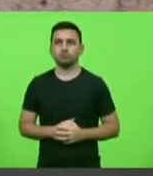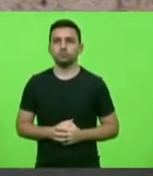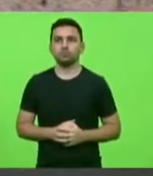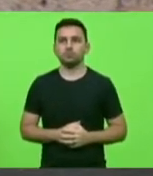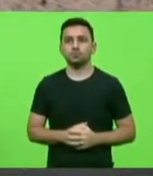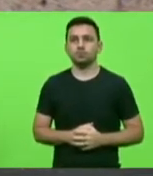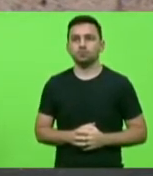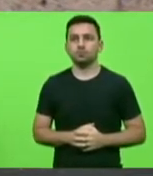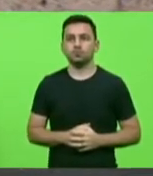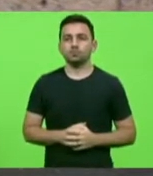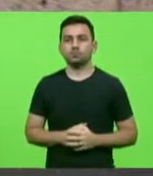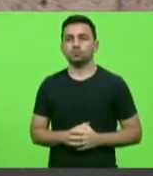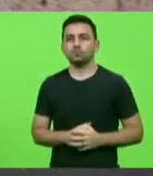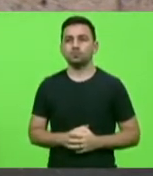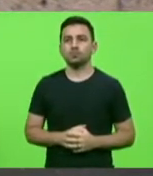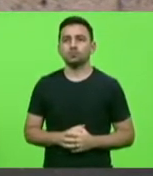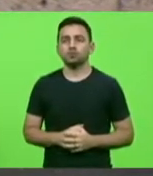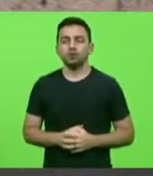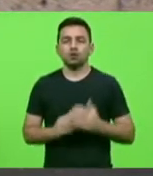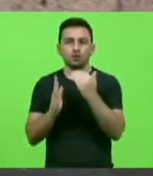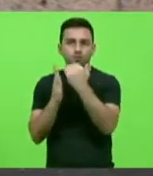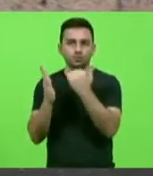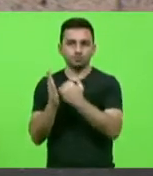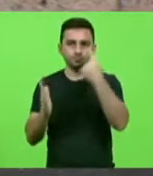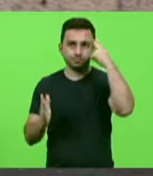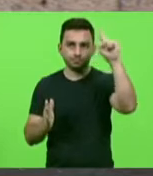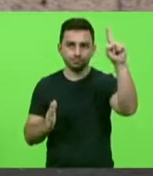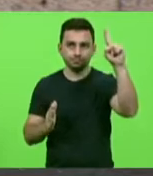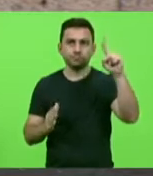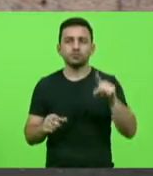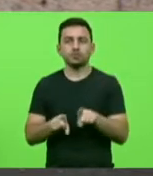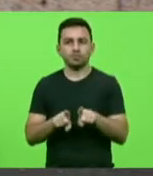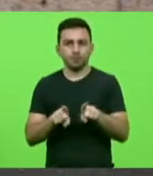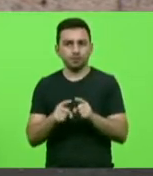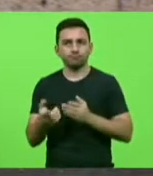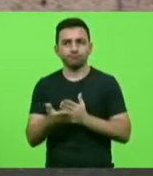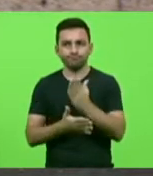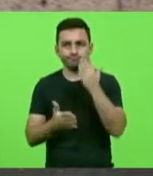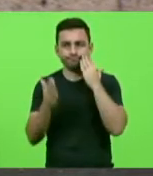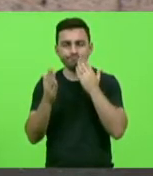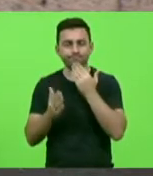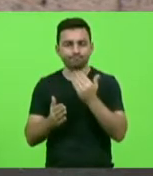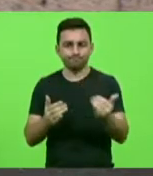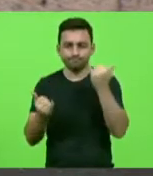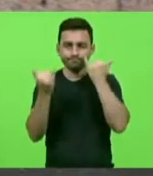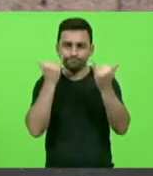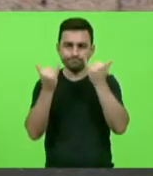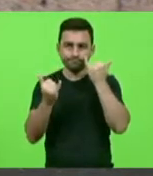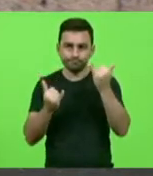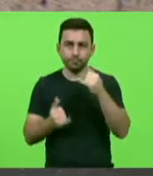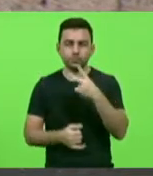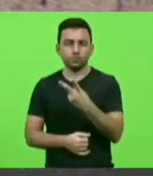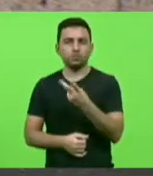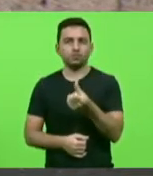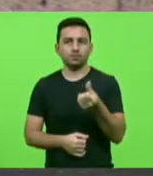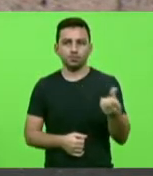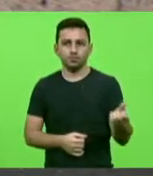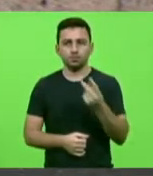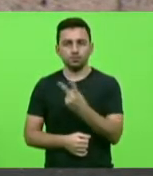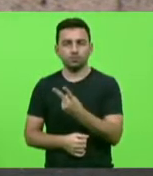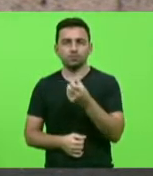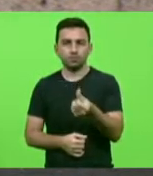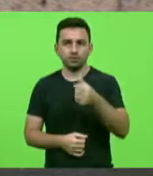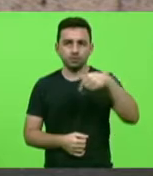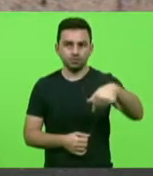Bloco PP-PSB. Ordem do dia. Foram aprovados os pedidos de informação número 266 e